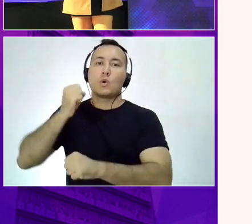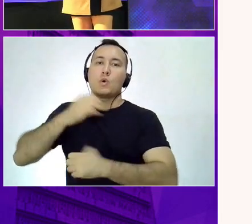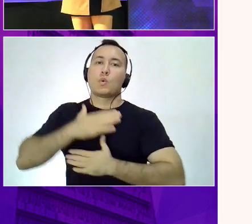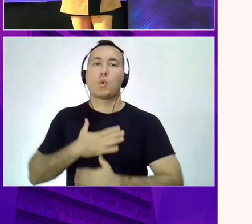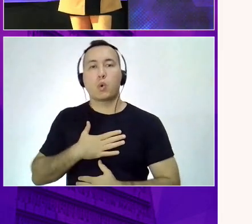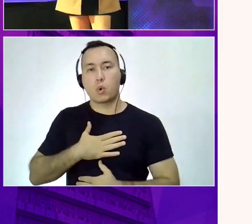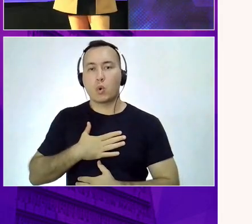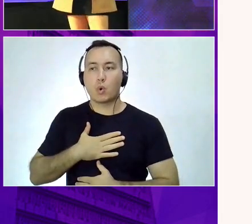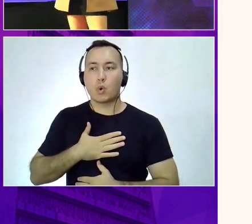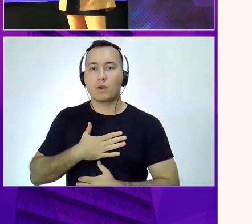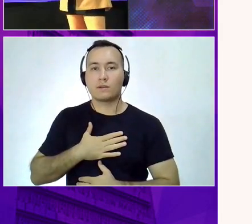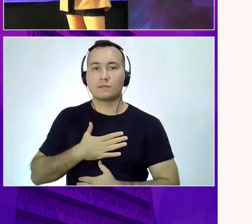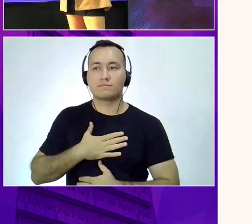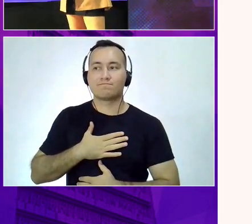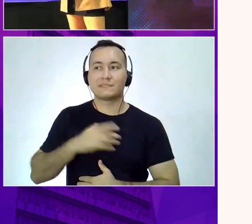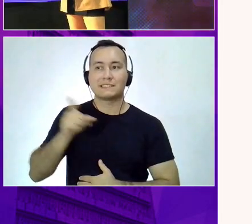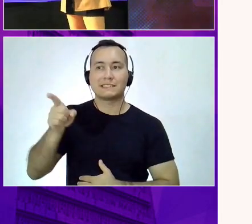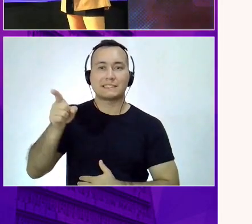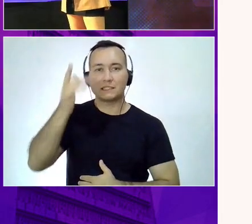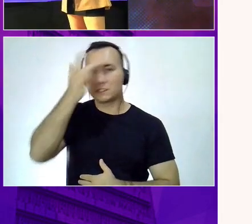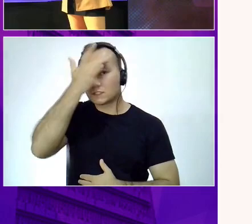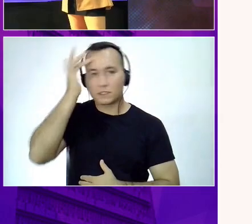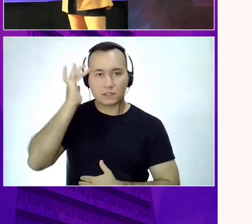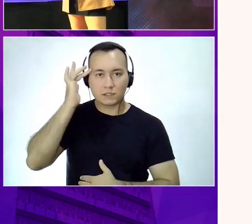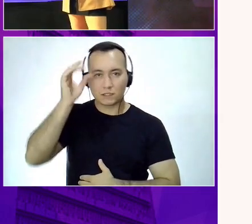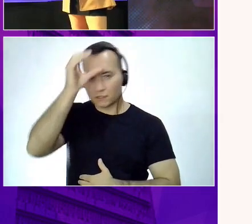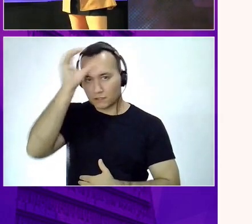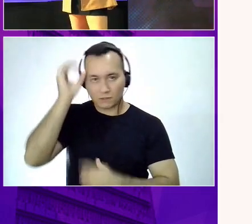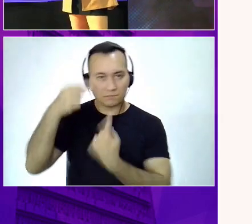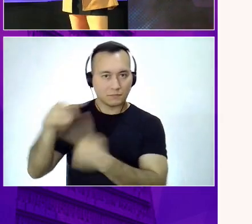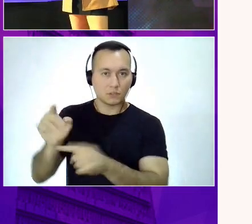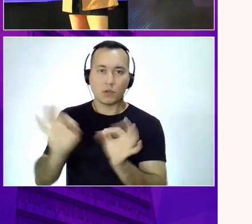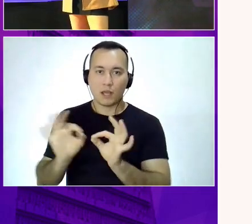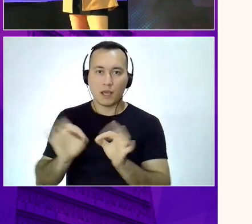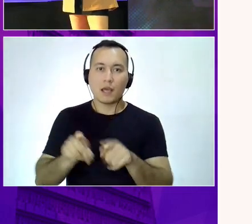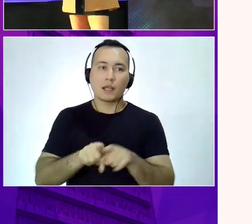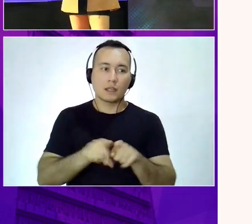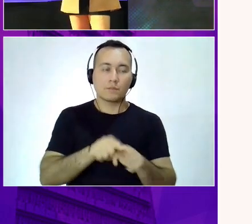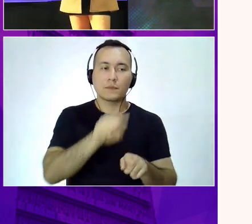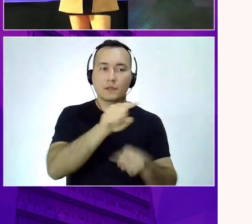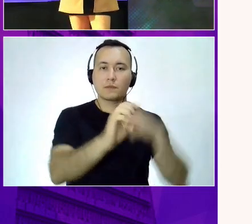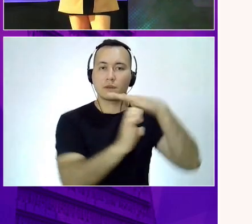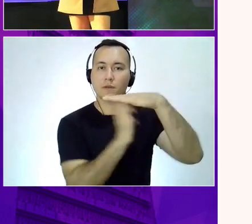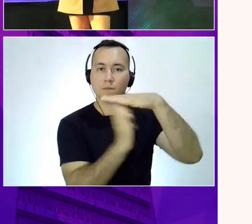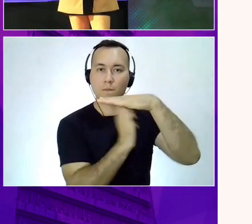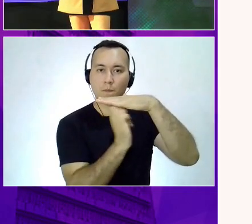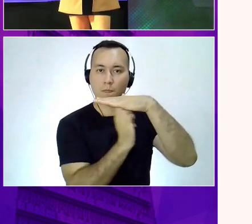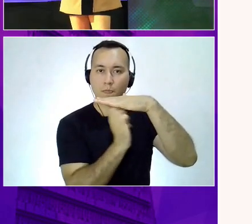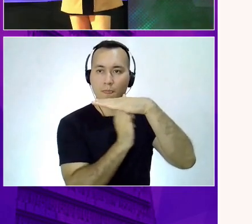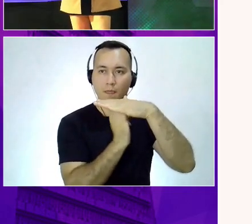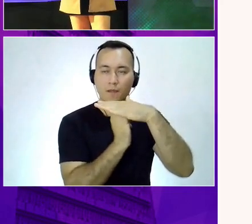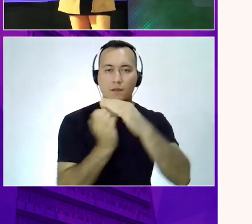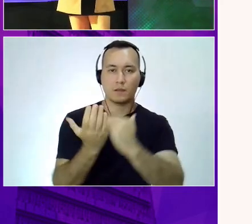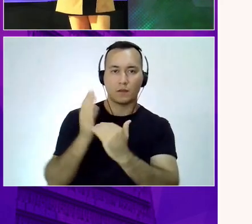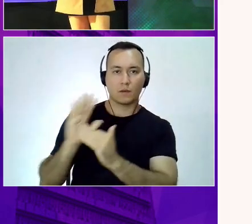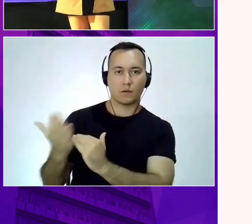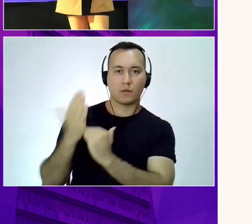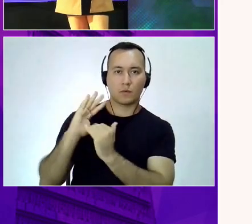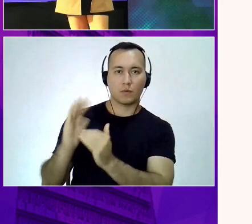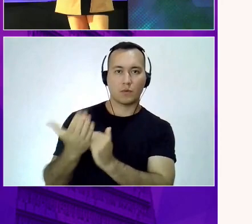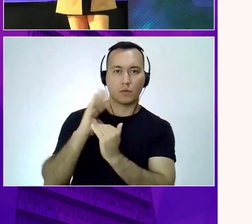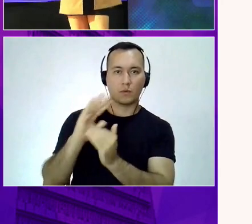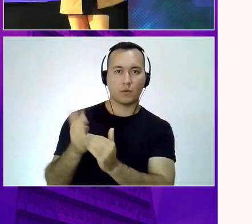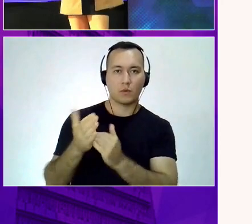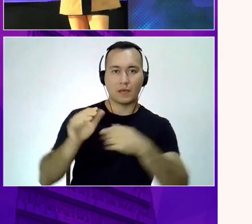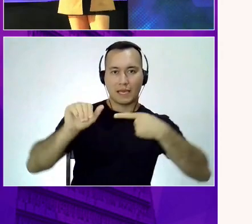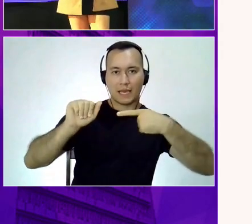o adquirente e nem vai prejudicar as outras partes que estão nessa transação? Isso é uma parte que a gente tem que pensar quando a